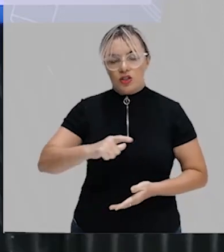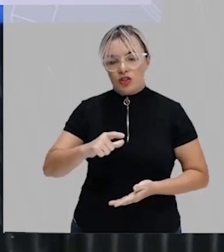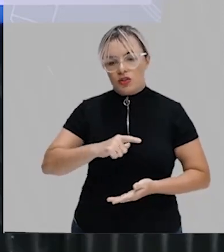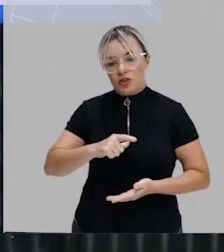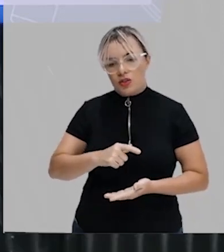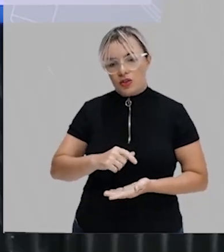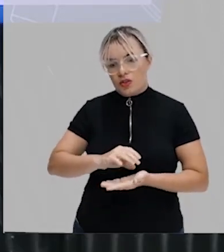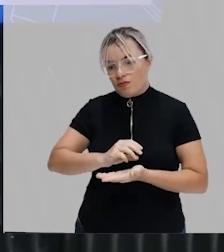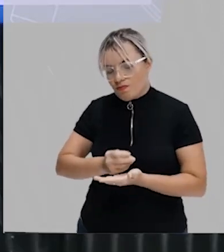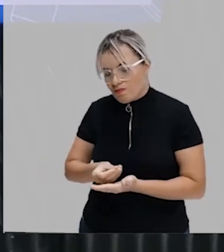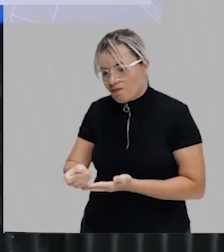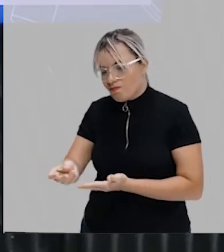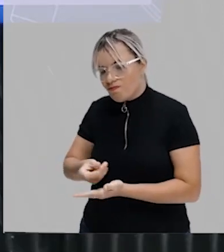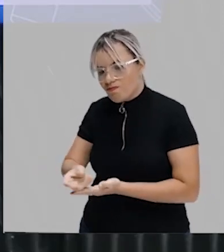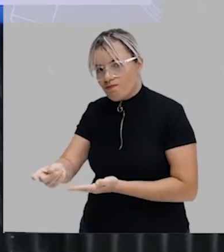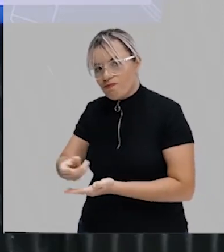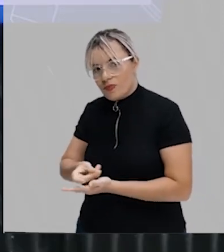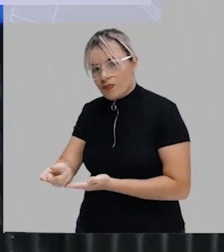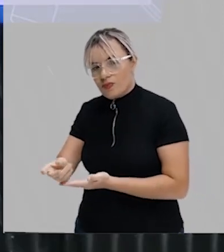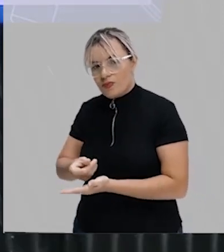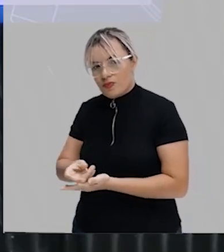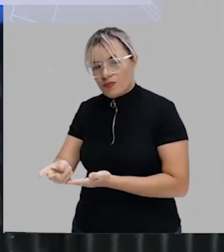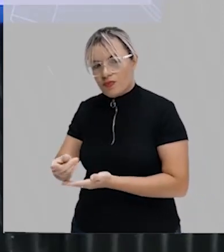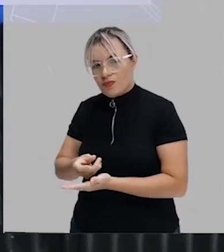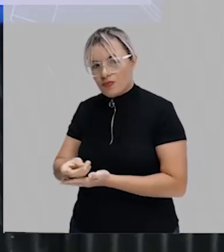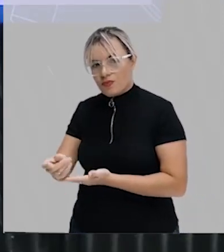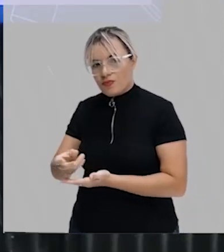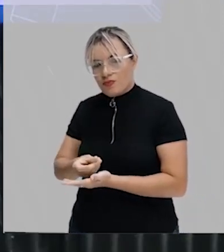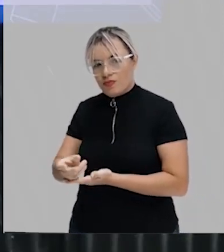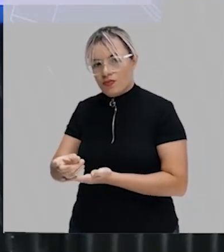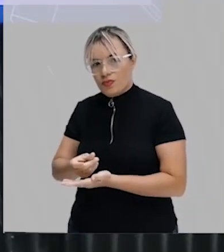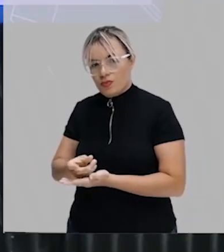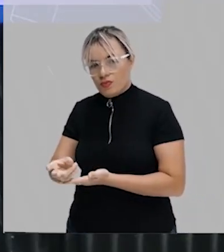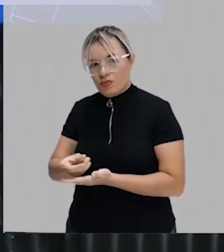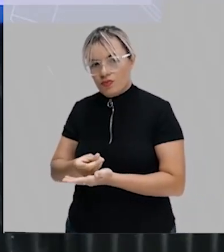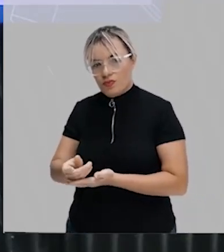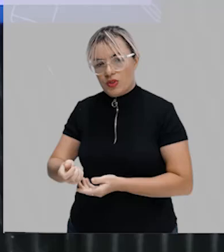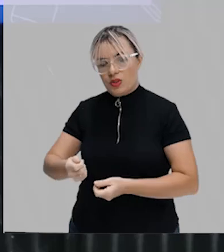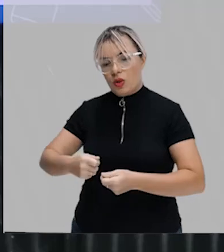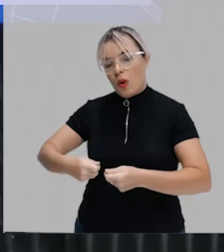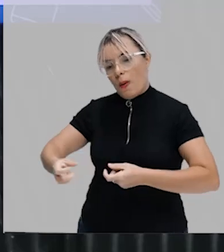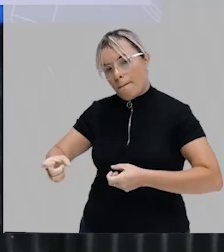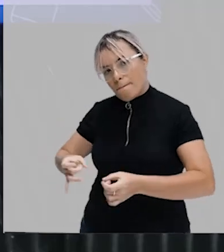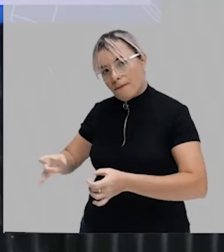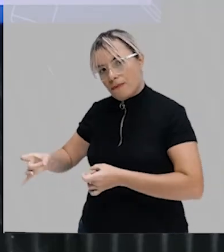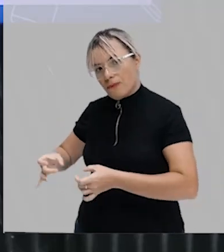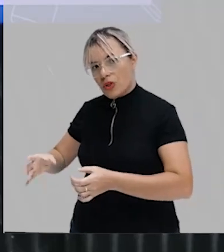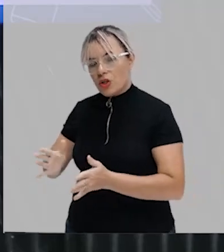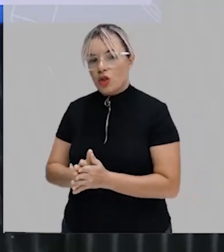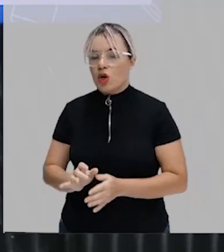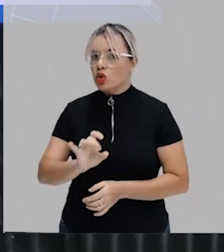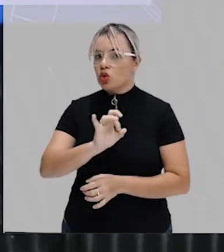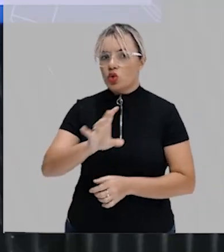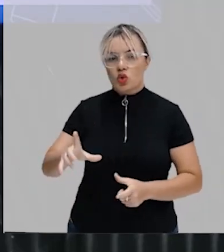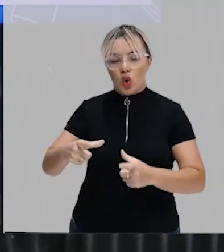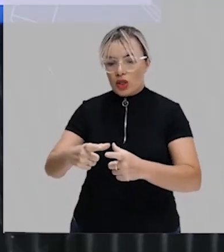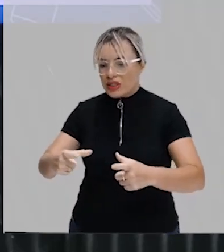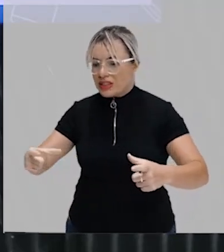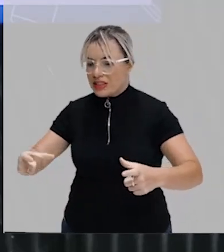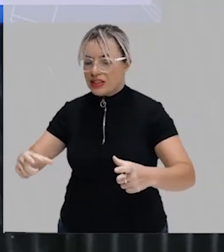com exclusividade, através de um monopólio comercial, para a metrópole, enviar